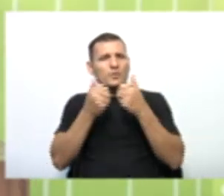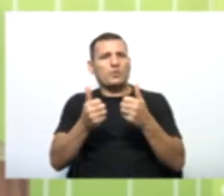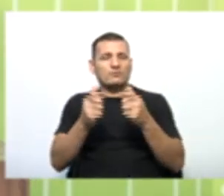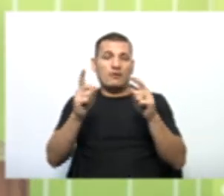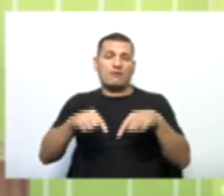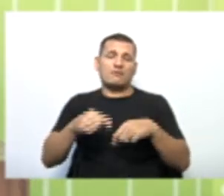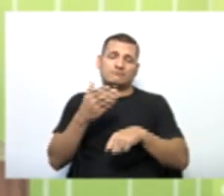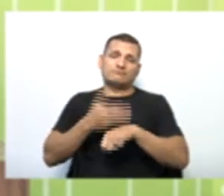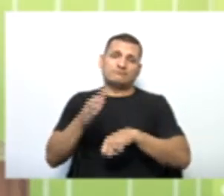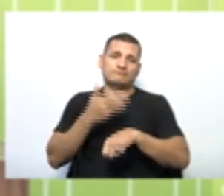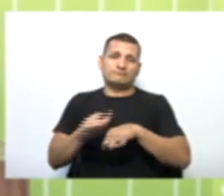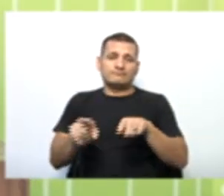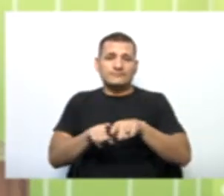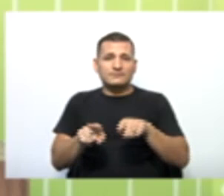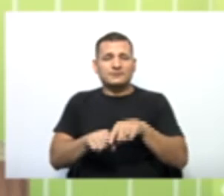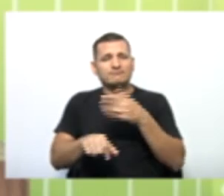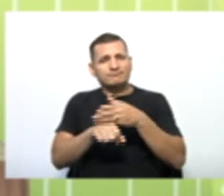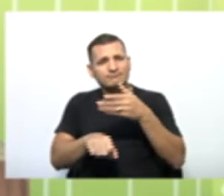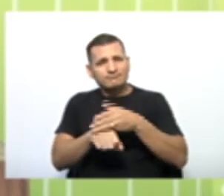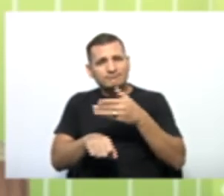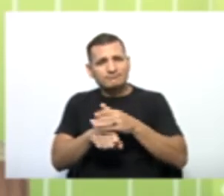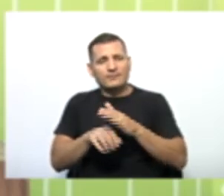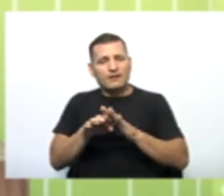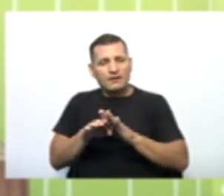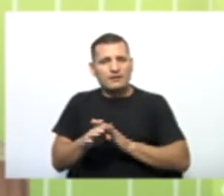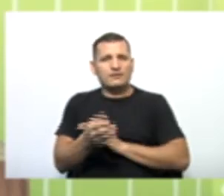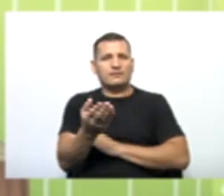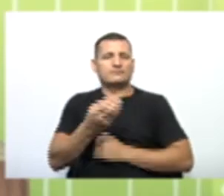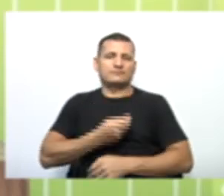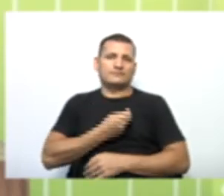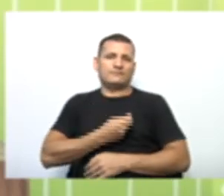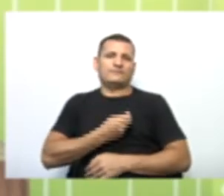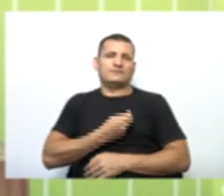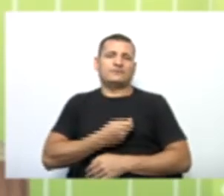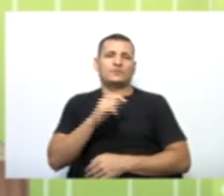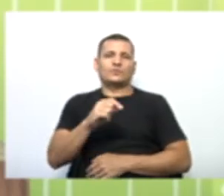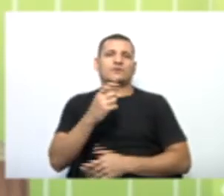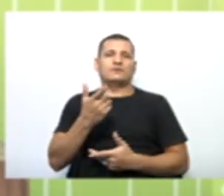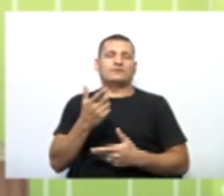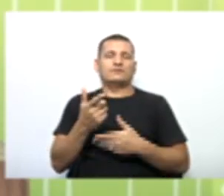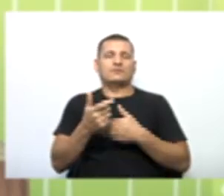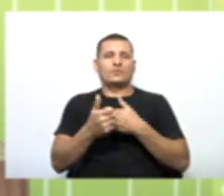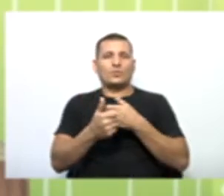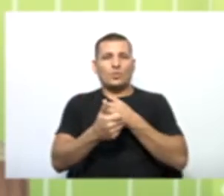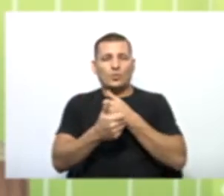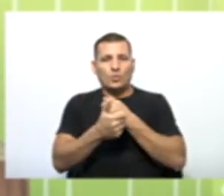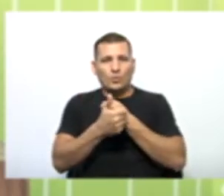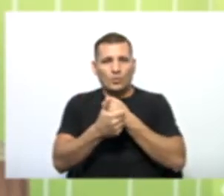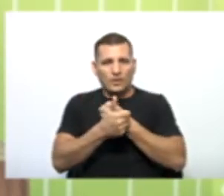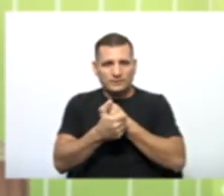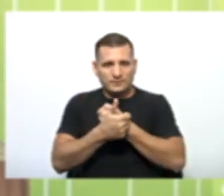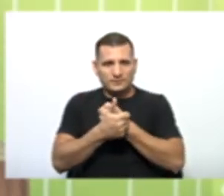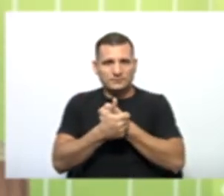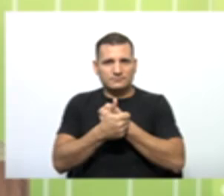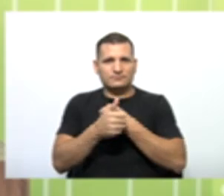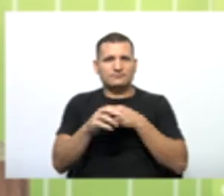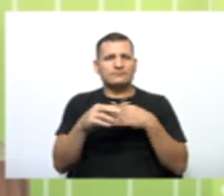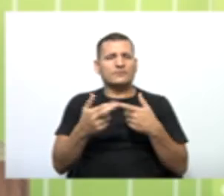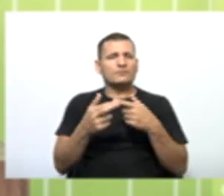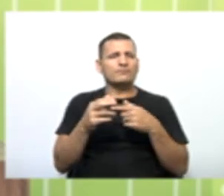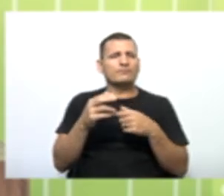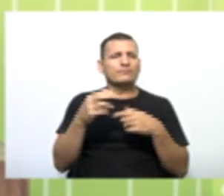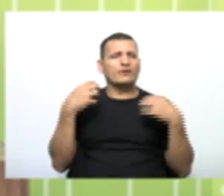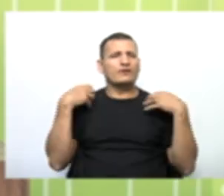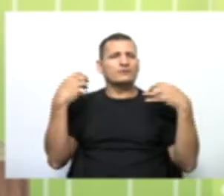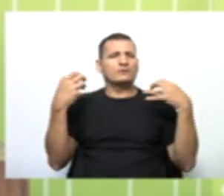Praticando e exercitando até criar o hábito de viver as virtudes. Então, o que Aristóteles diz?